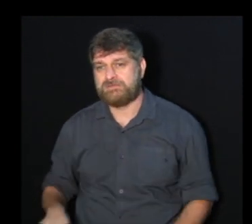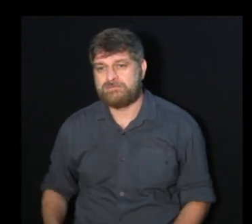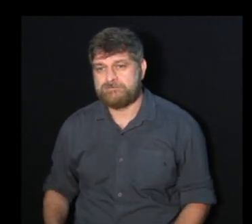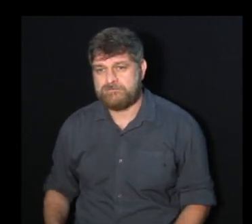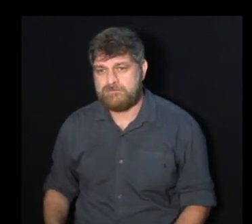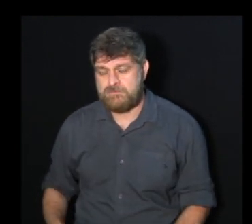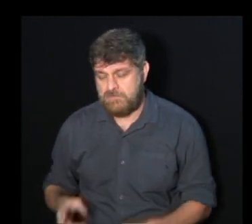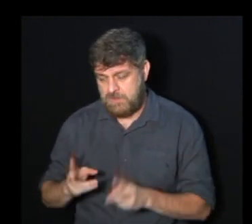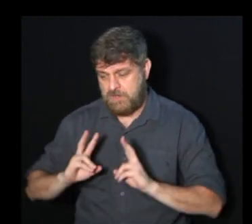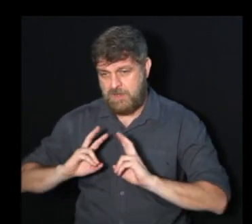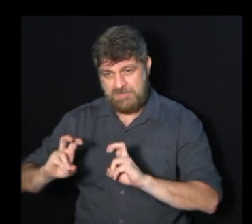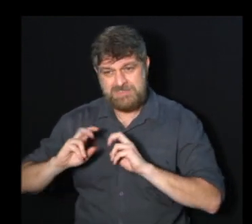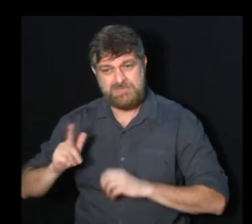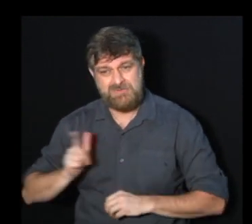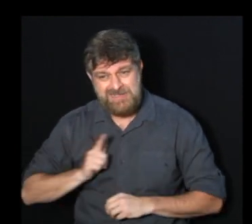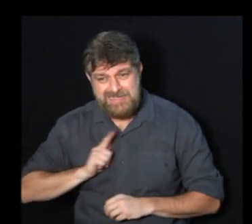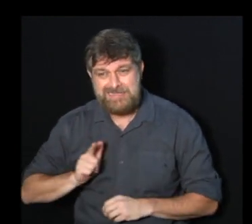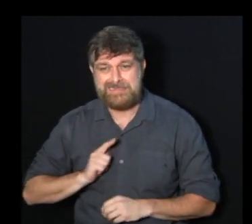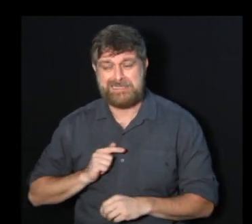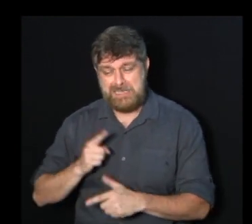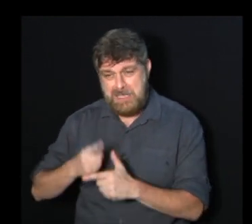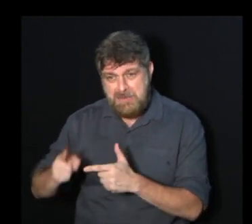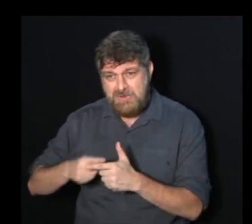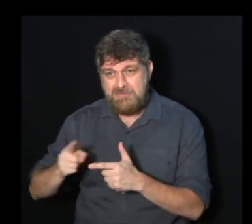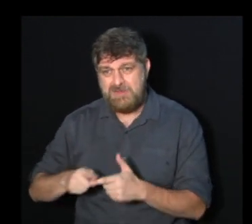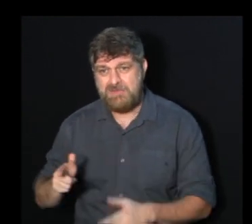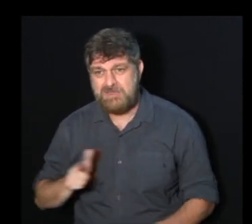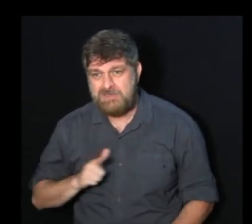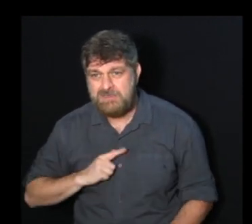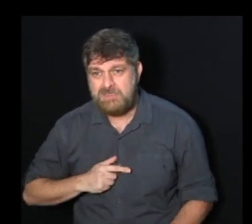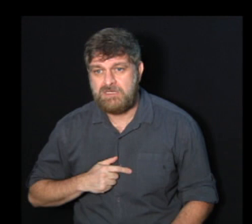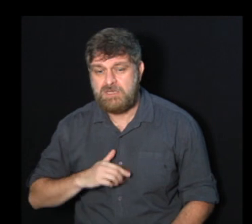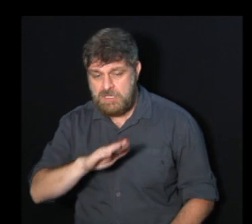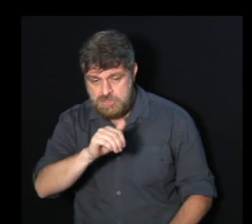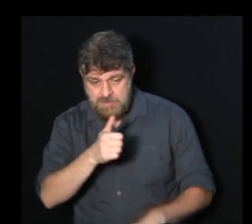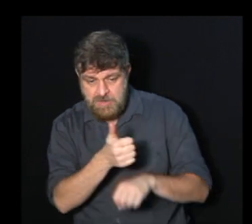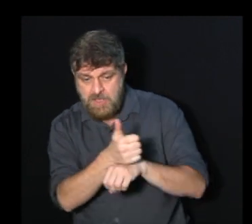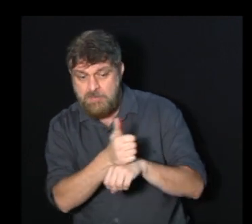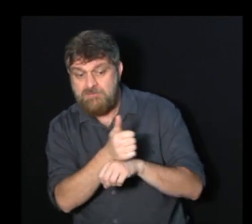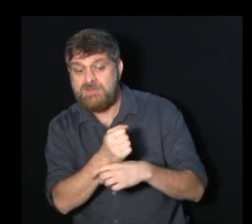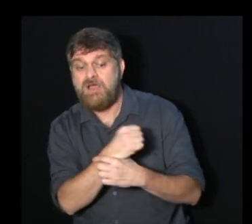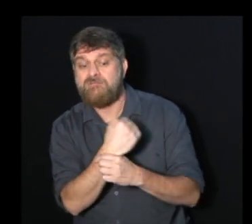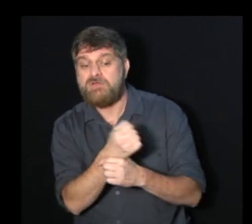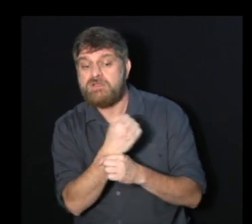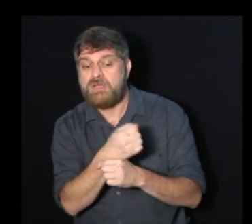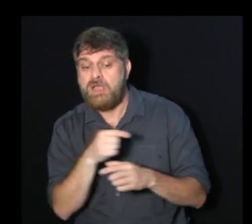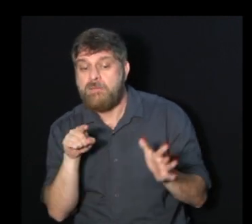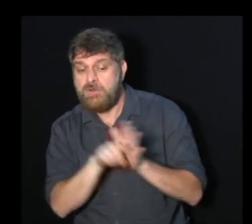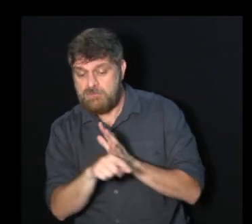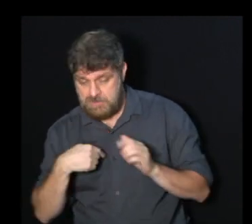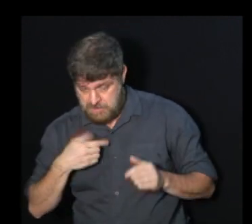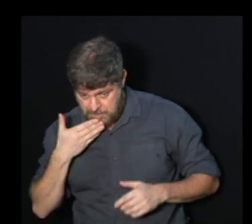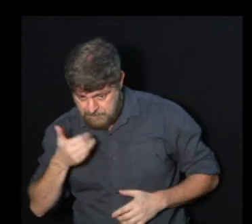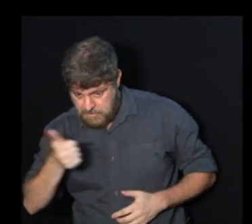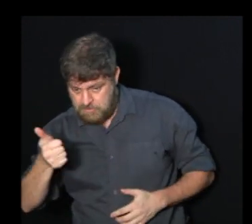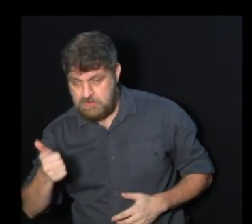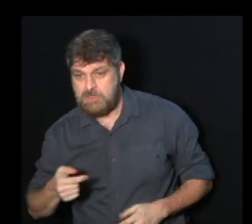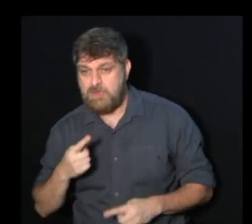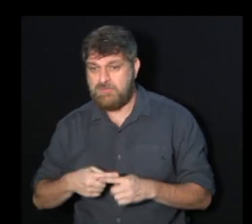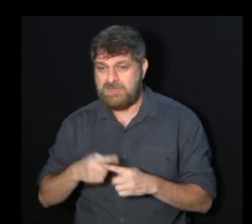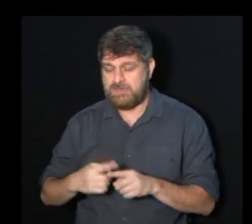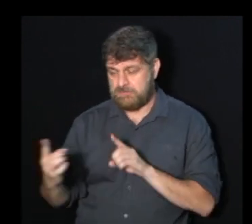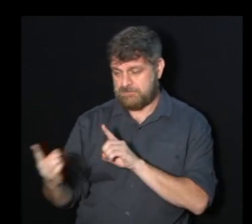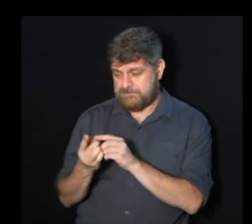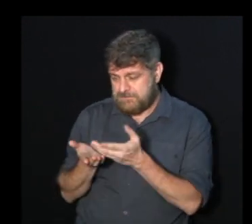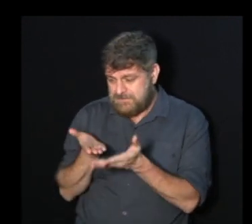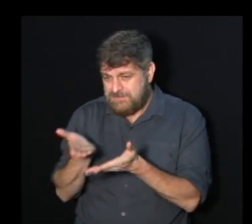de fisioterapia te indicar um recurso e cobre do seu fisioterapeuta por resultados. Porque a ideia é isso, às vezes a gente trata